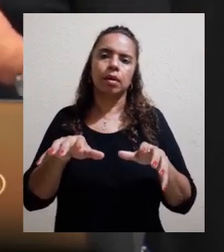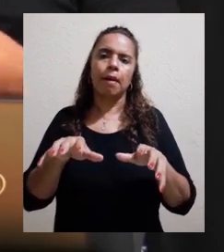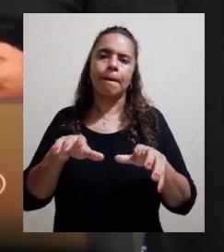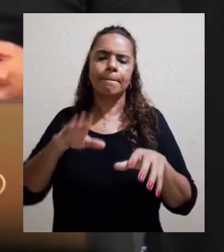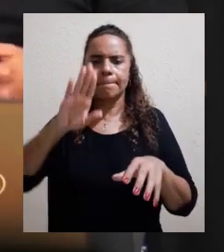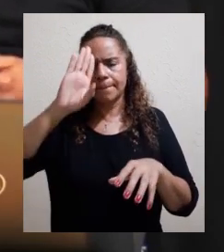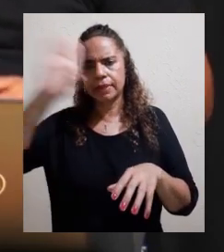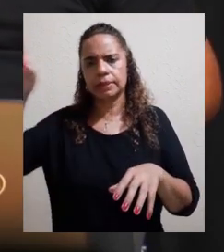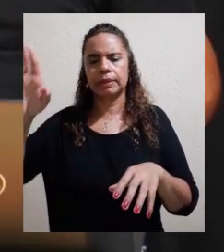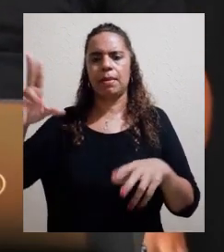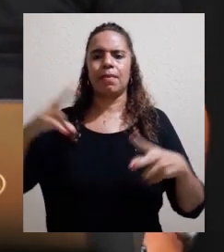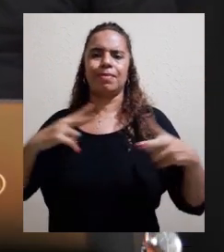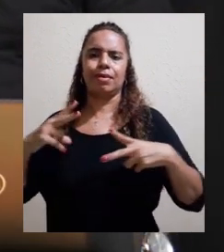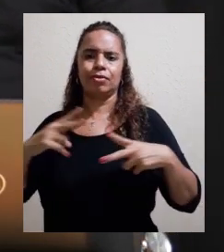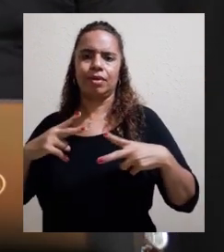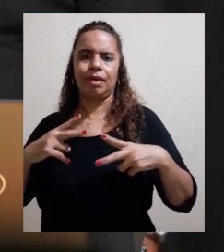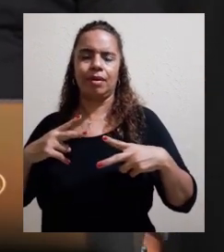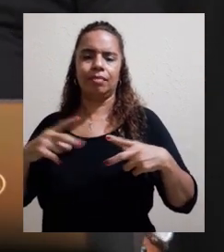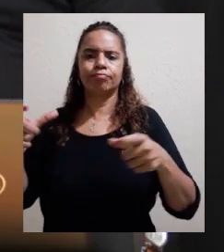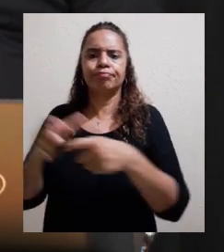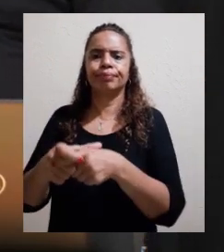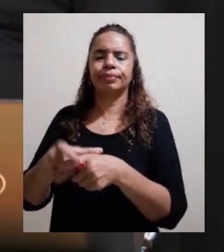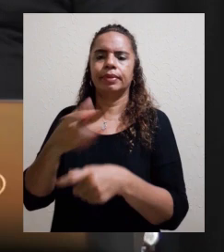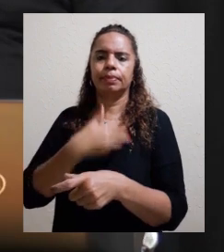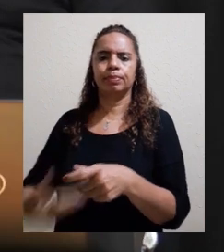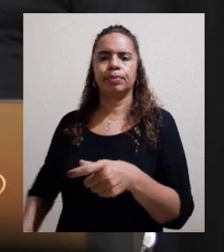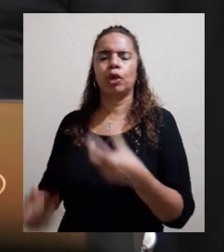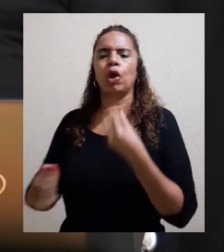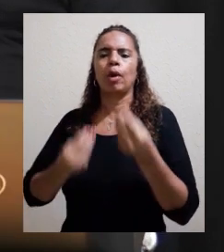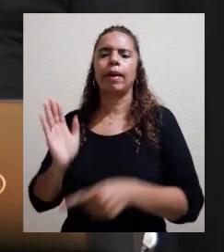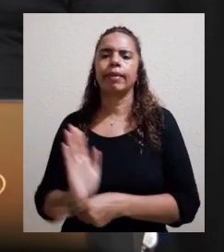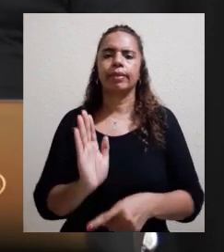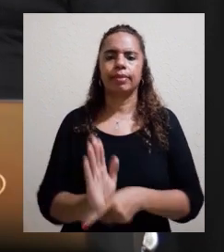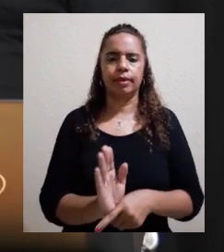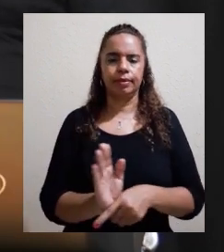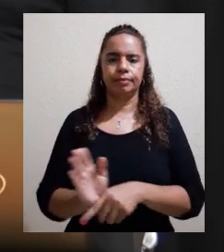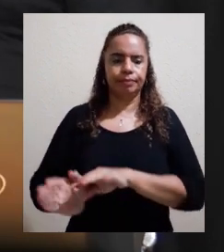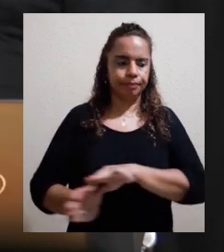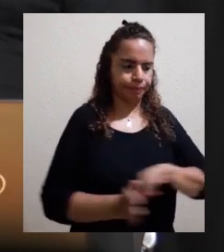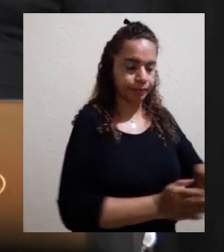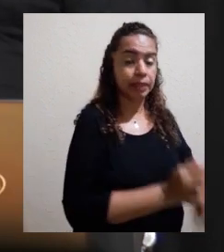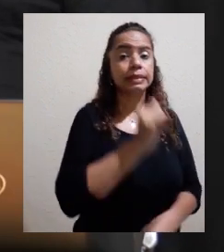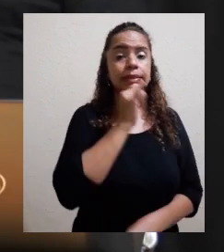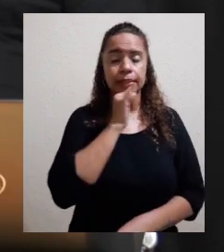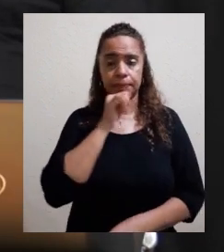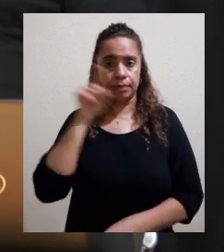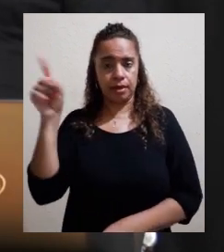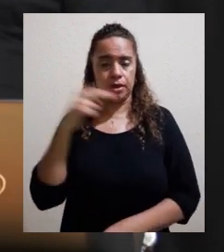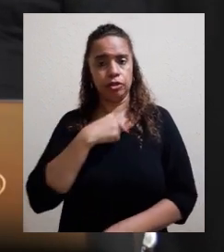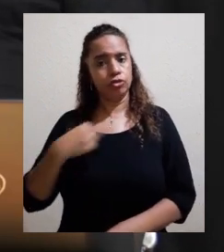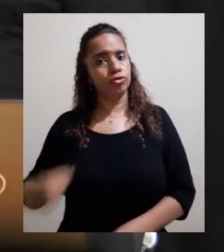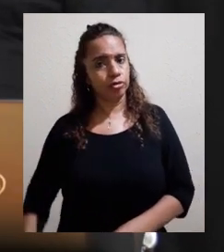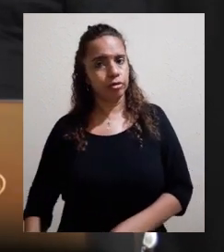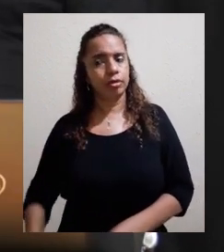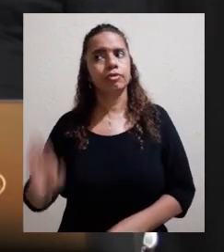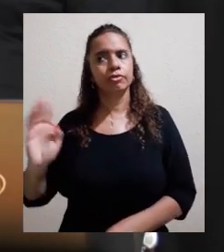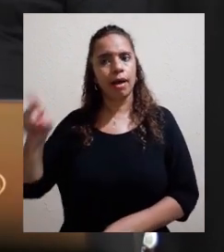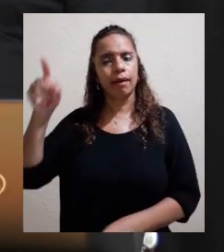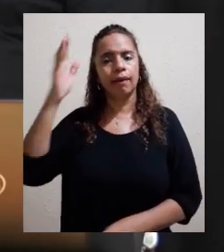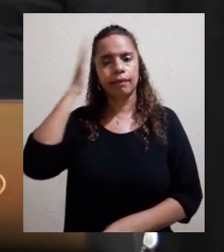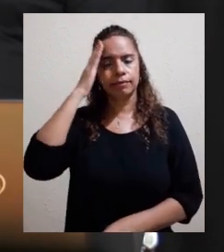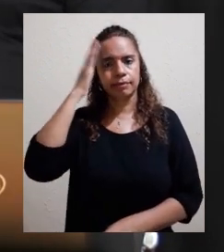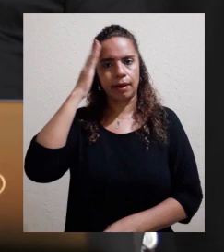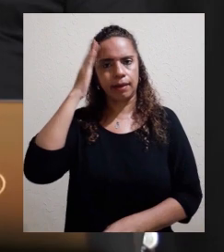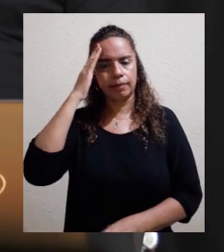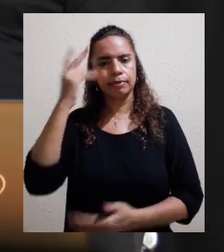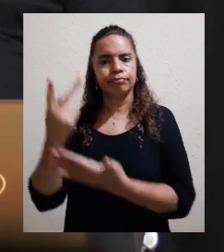pequena rede pública para atender, né? Então, por exemplo, o exemplo da China que ele citou, a gente sabia que isso